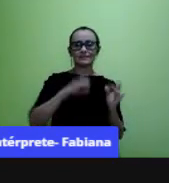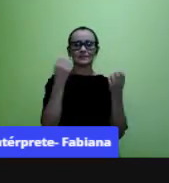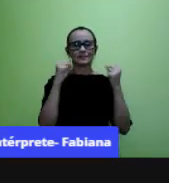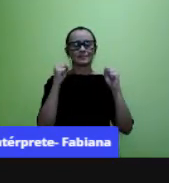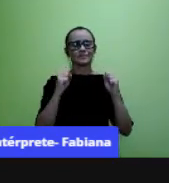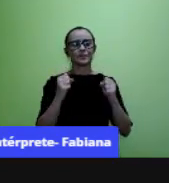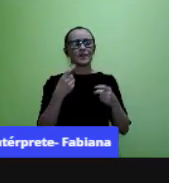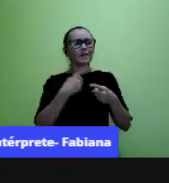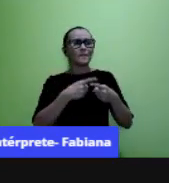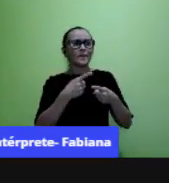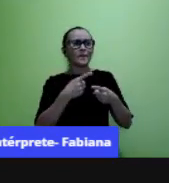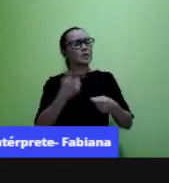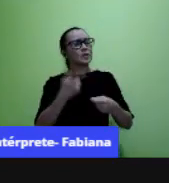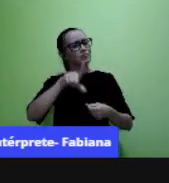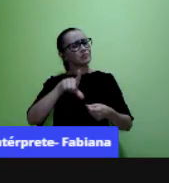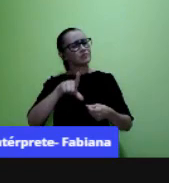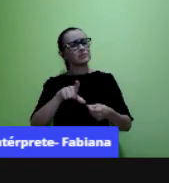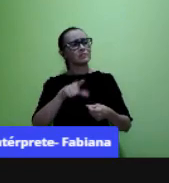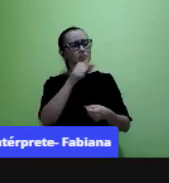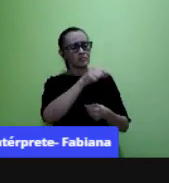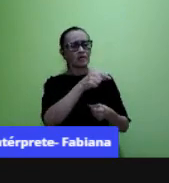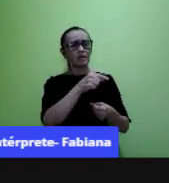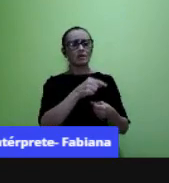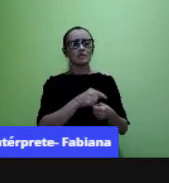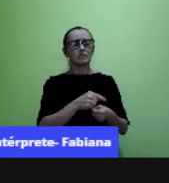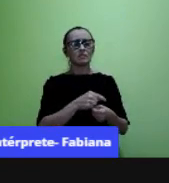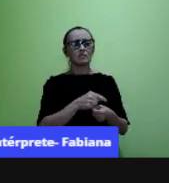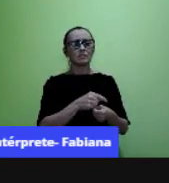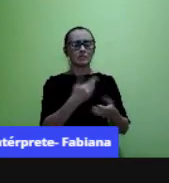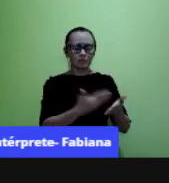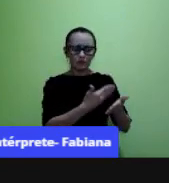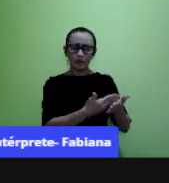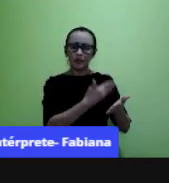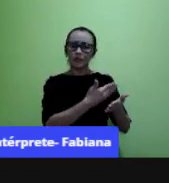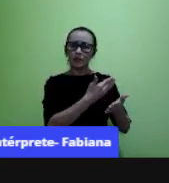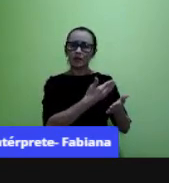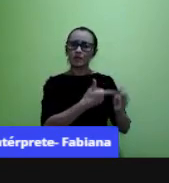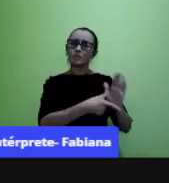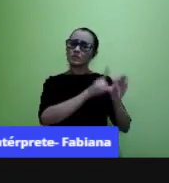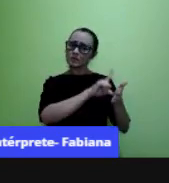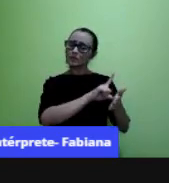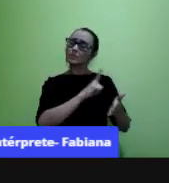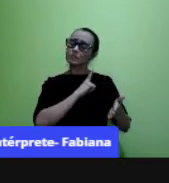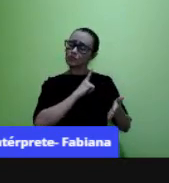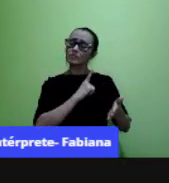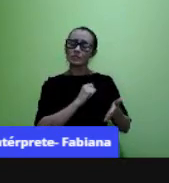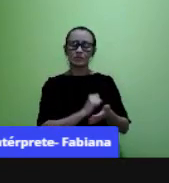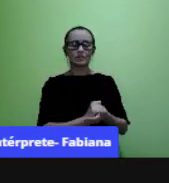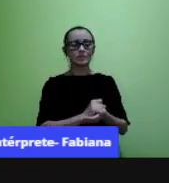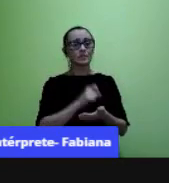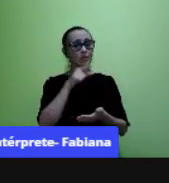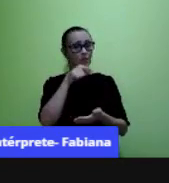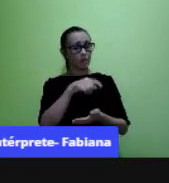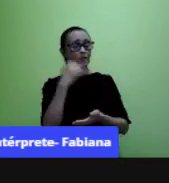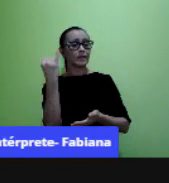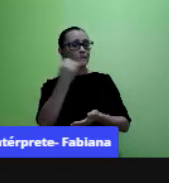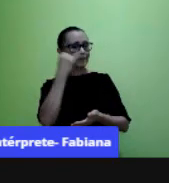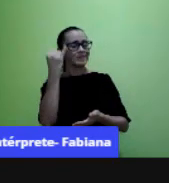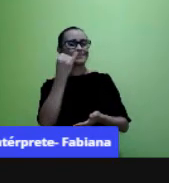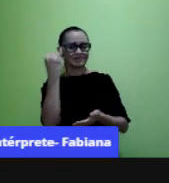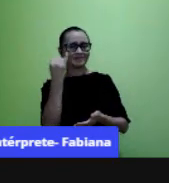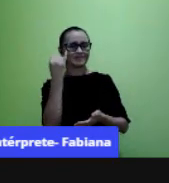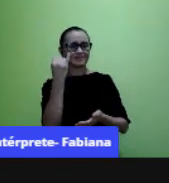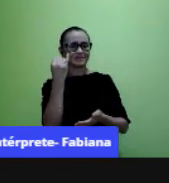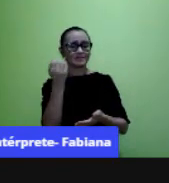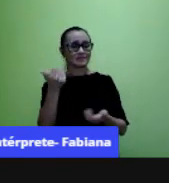essa atividade? Mas você já deu no caderno passado. Olha a importância da avaliação. Mas, olha, aquela atividade